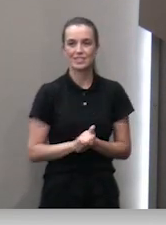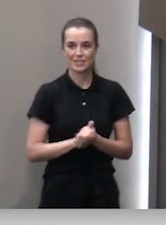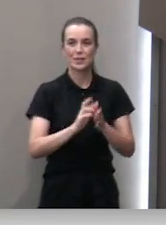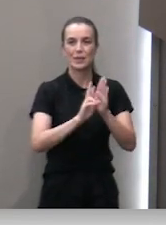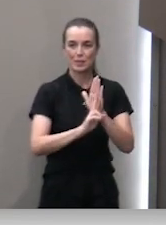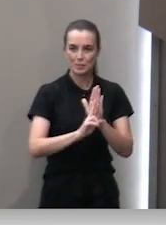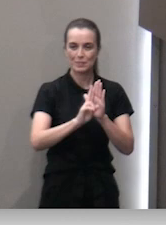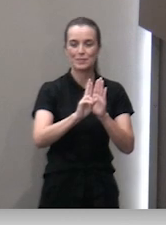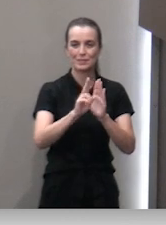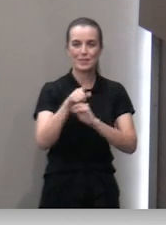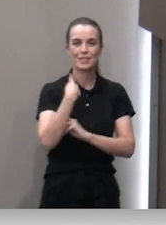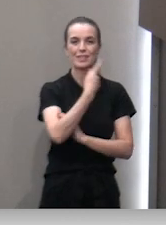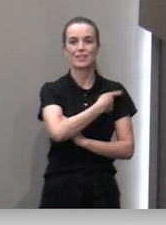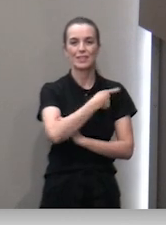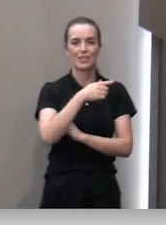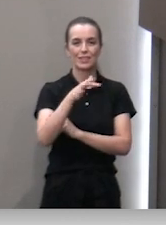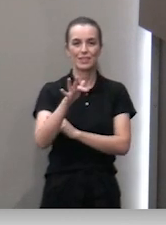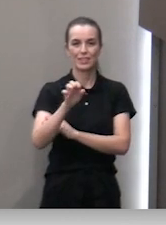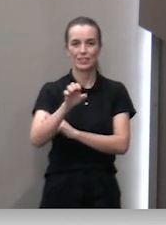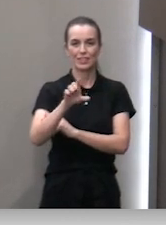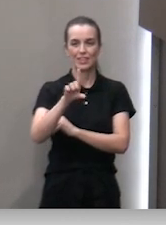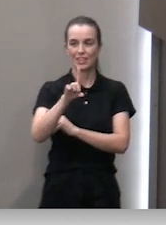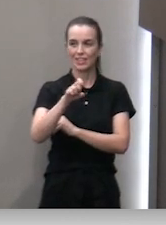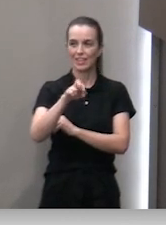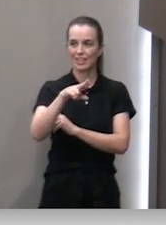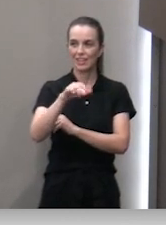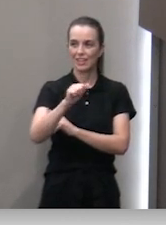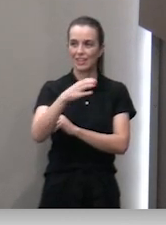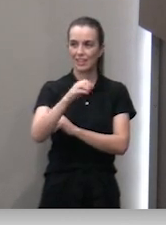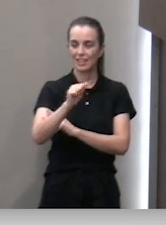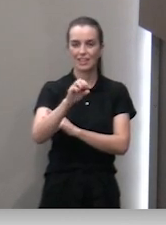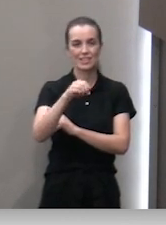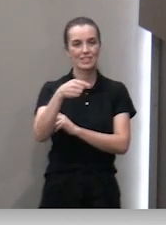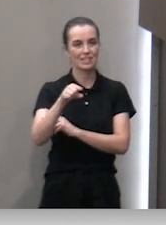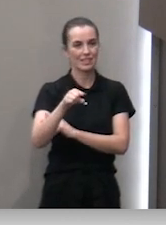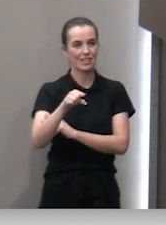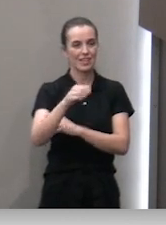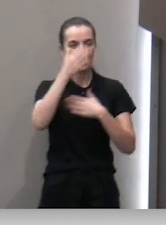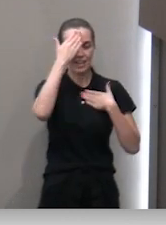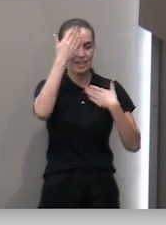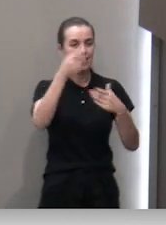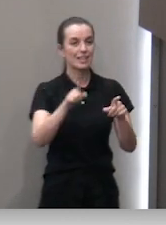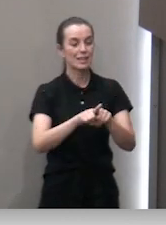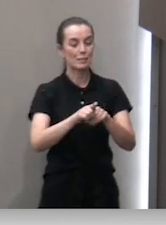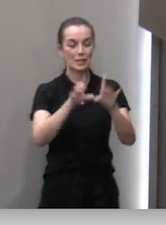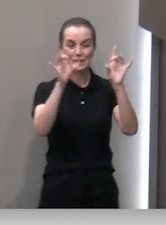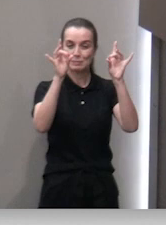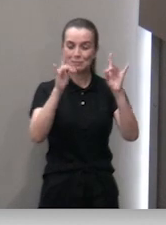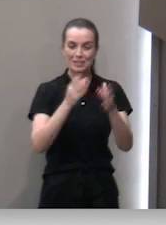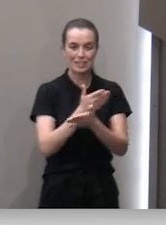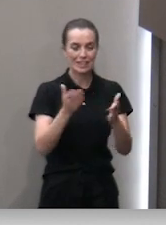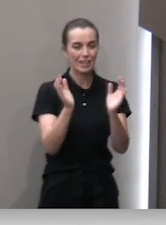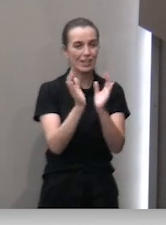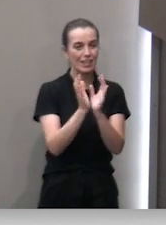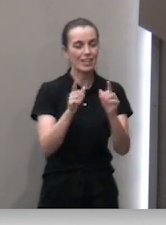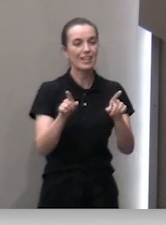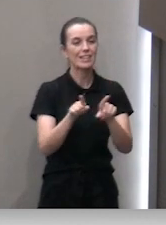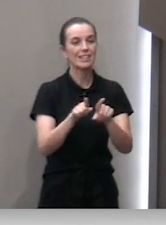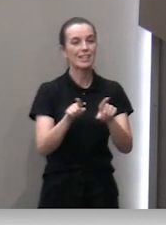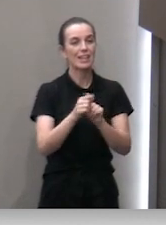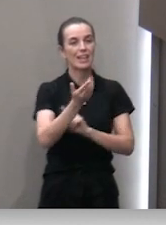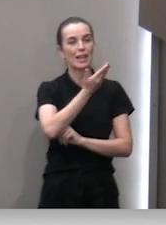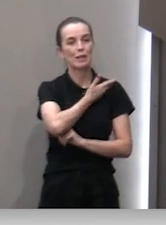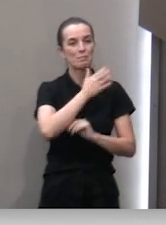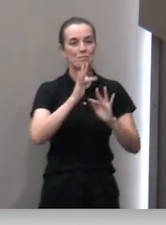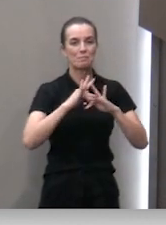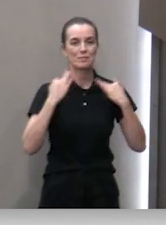representa a nossa federação. Né? Agradeço também de maneira muito especial aos nossos colegas e também aos nossos amigos